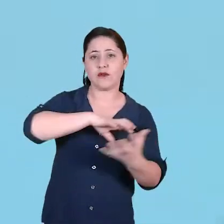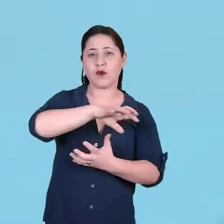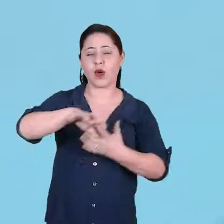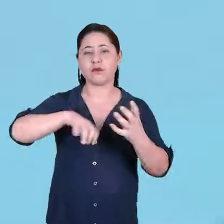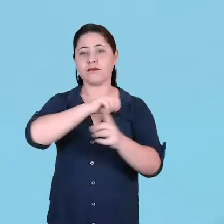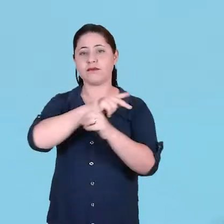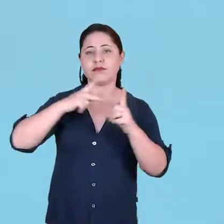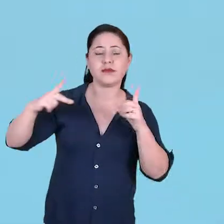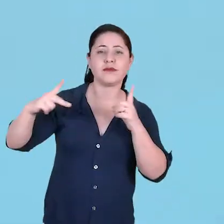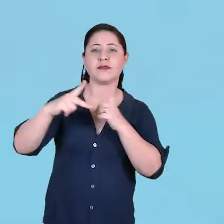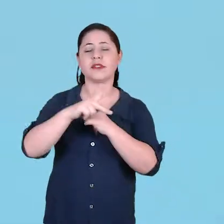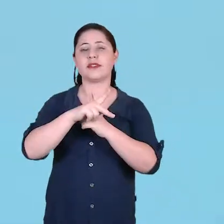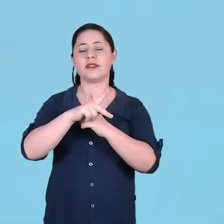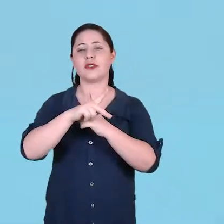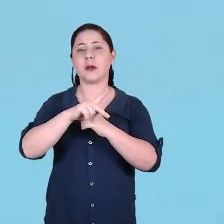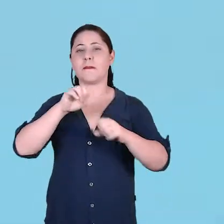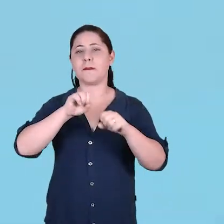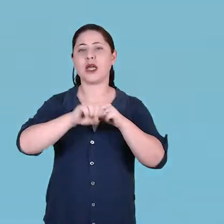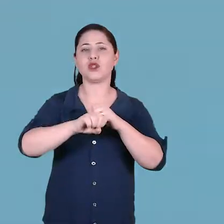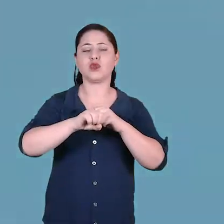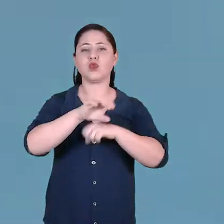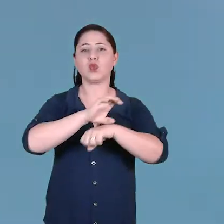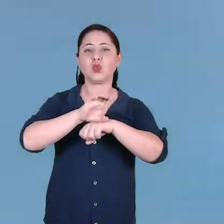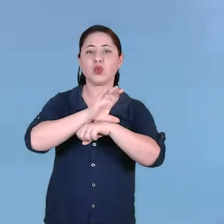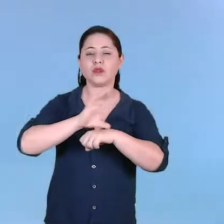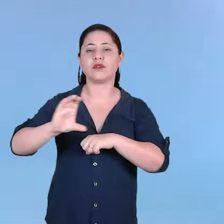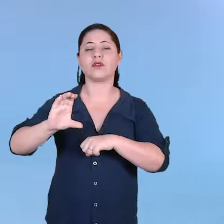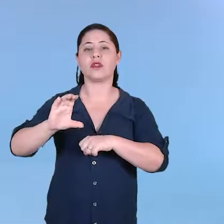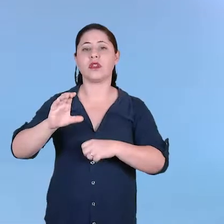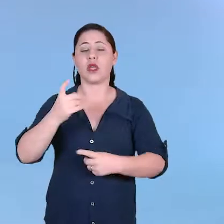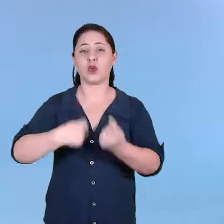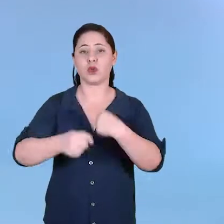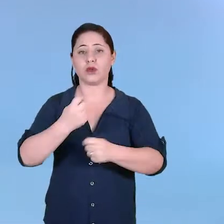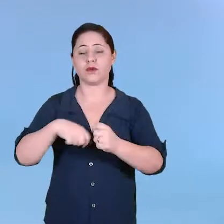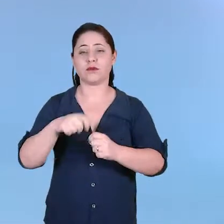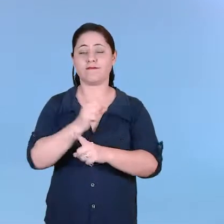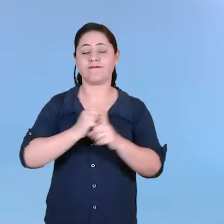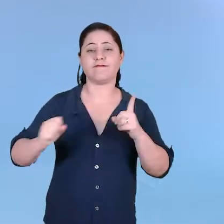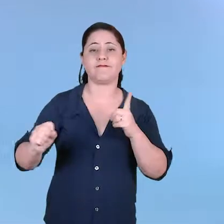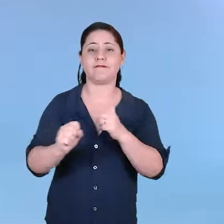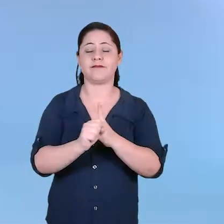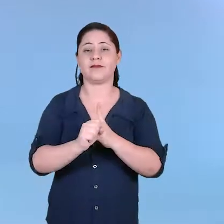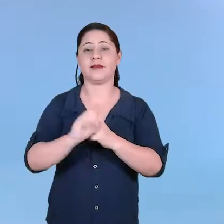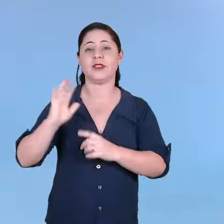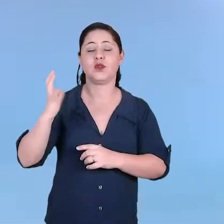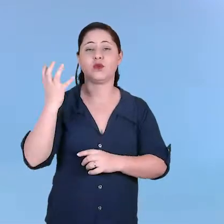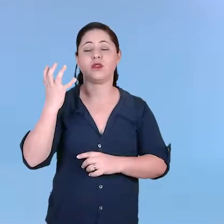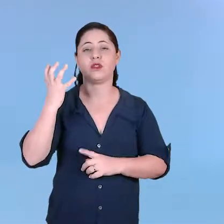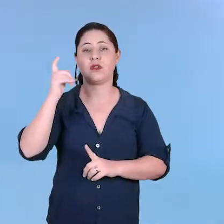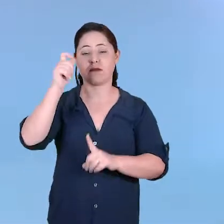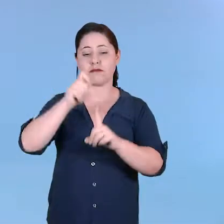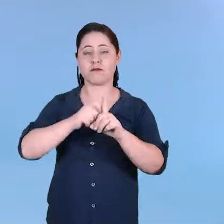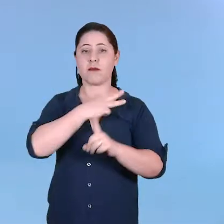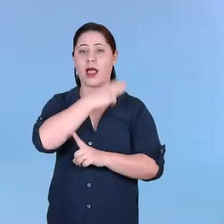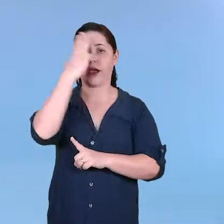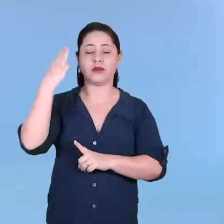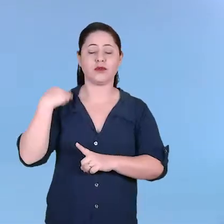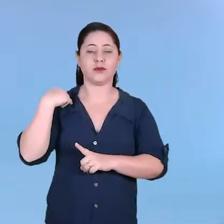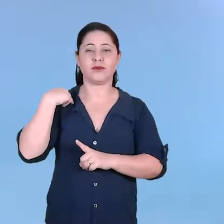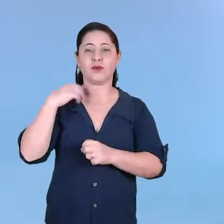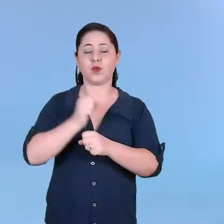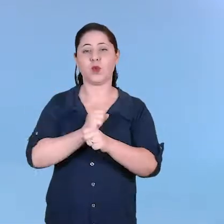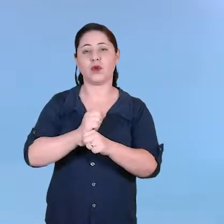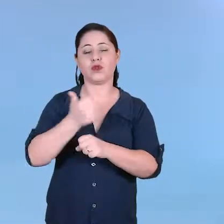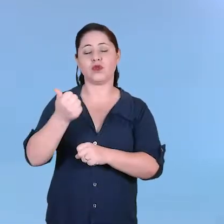da Previdência e os Impactos Constitucionais, Econômicos e Sociais, que aconteceu em maio desse ano. Nós vamos conversar com